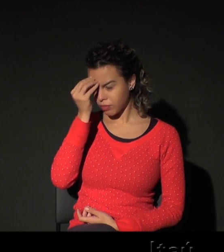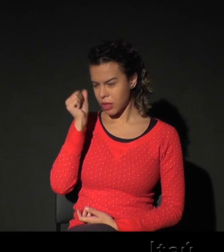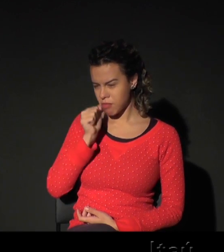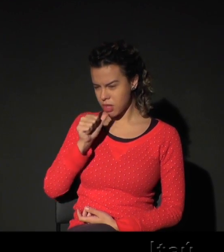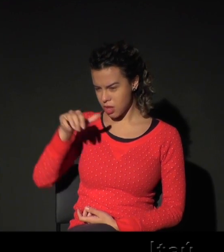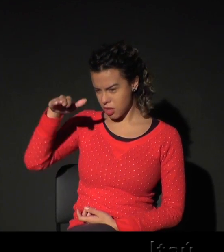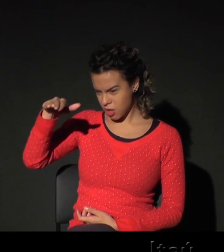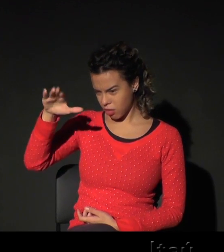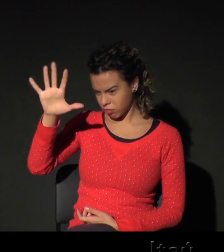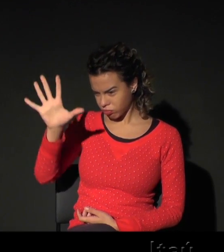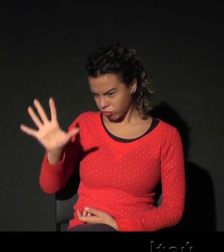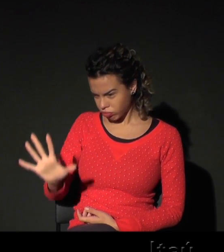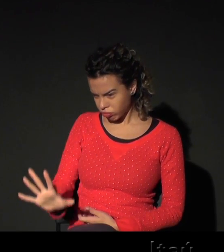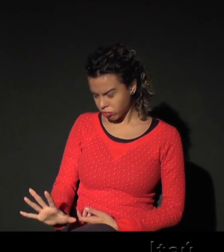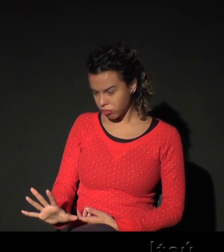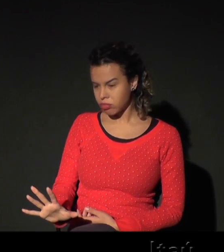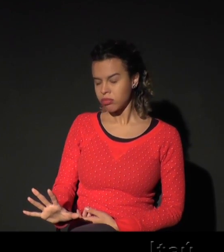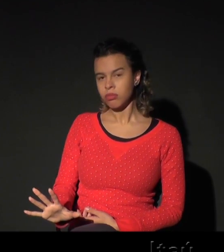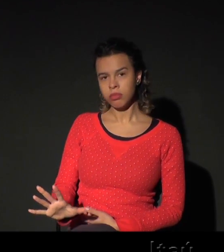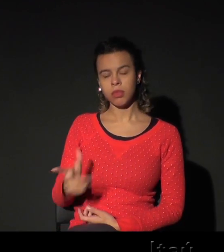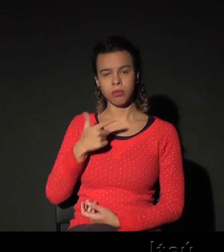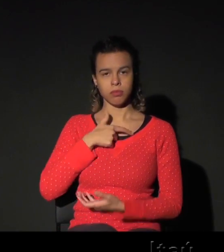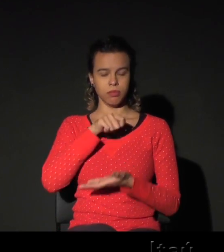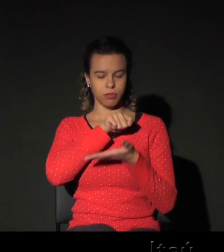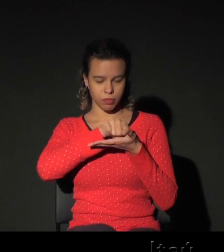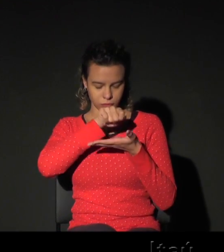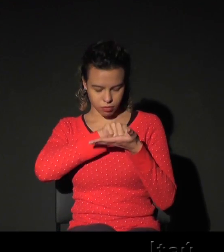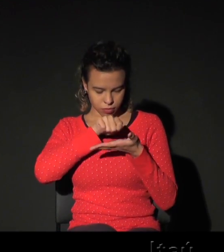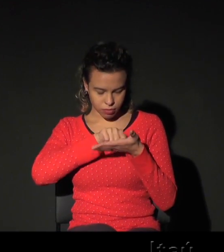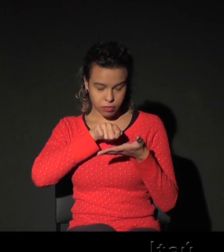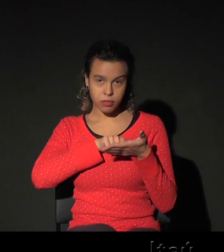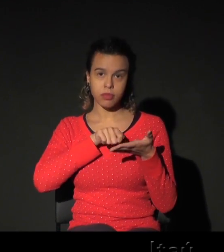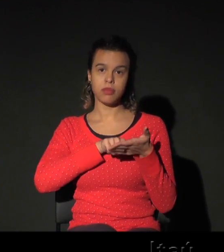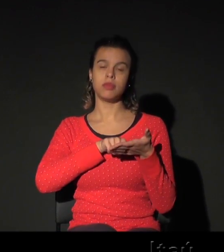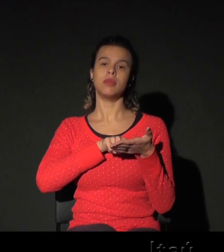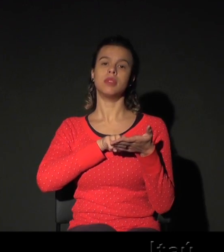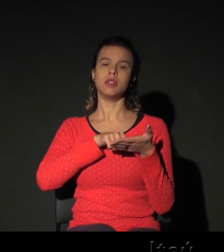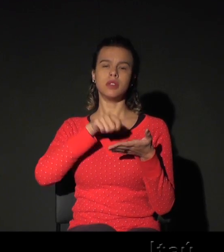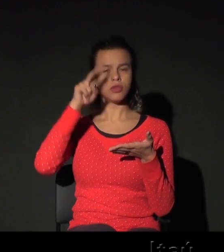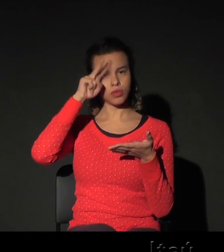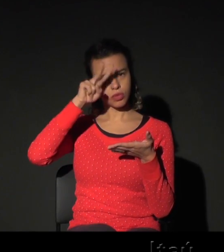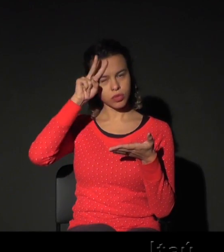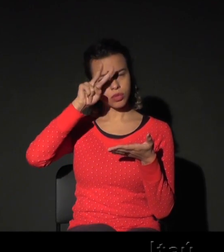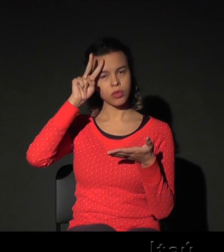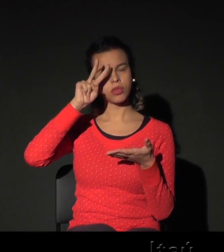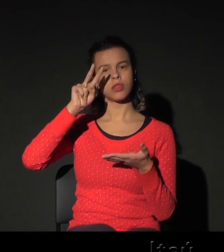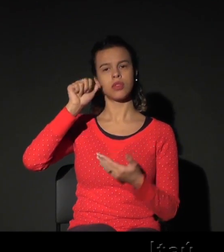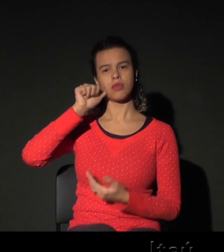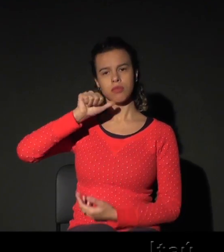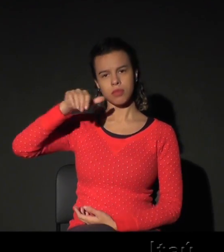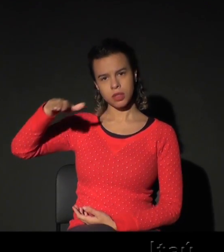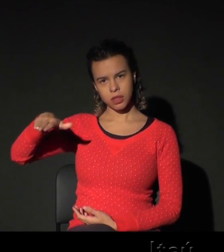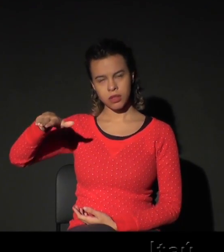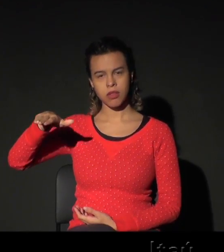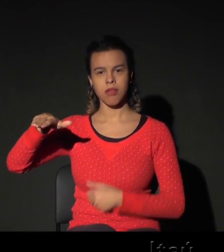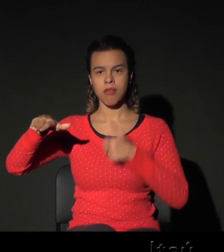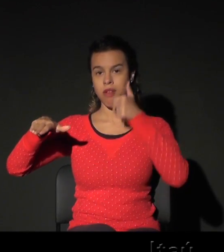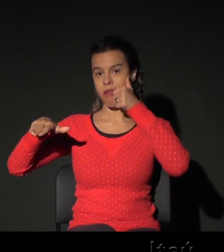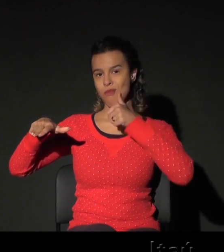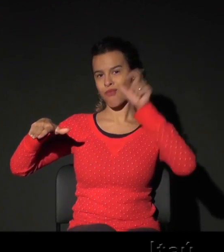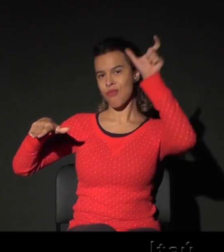dela eu escrevi a história da menina e da